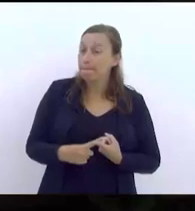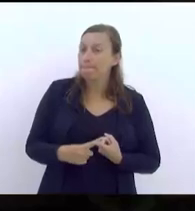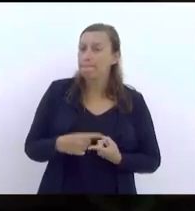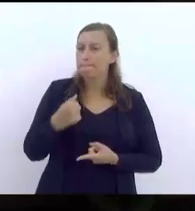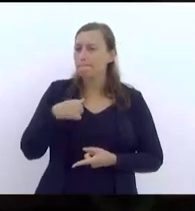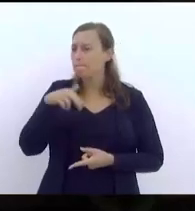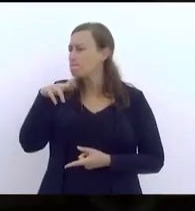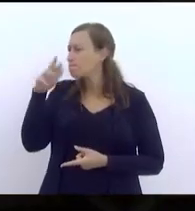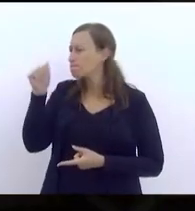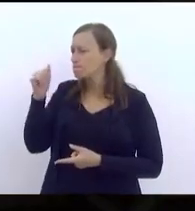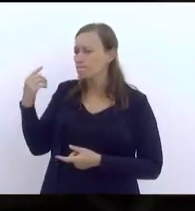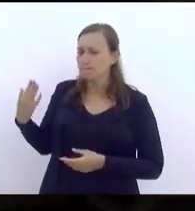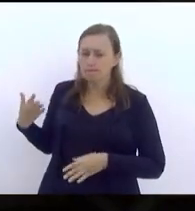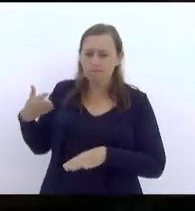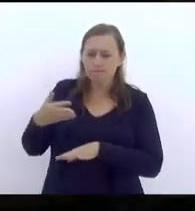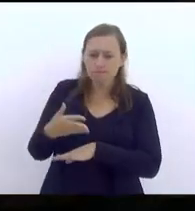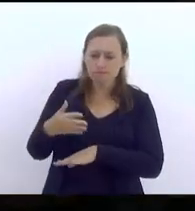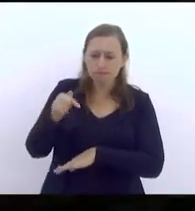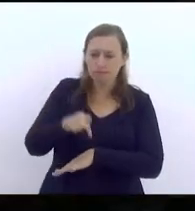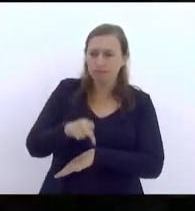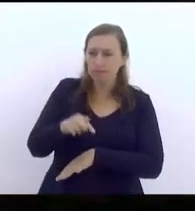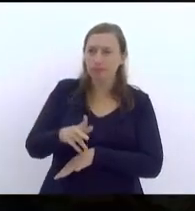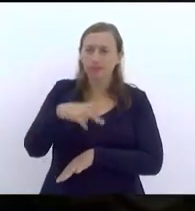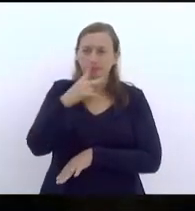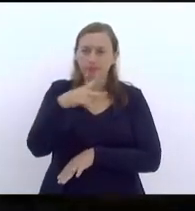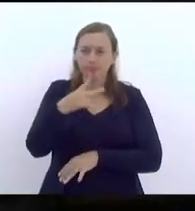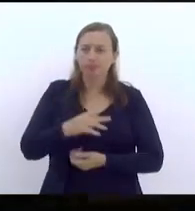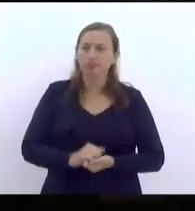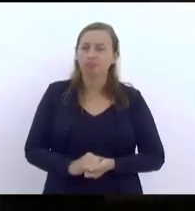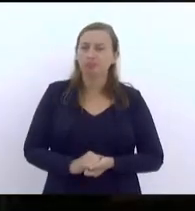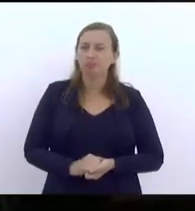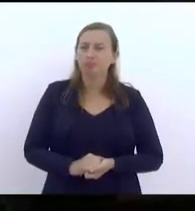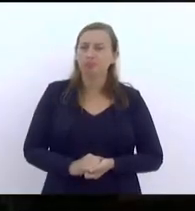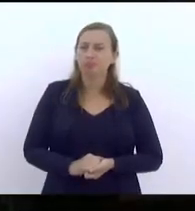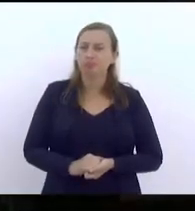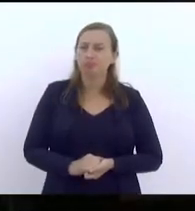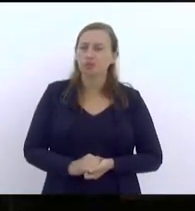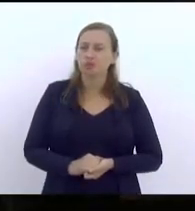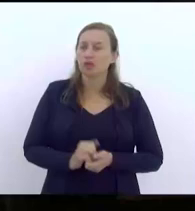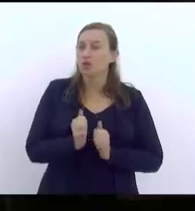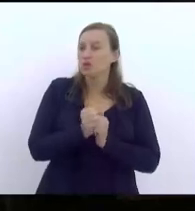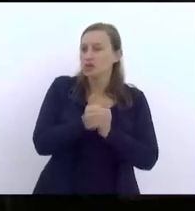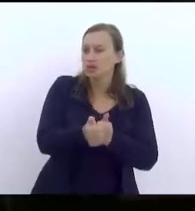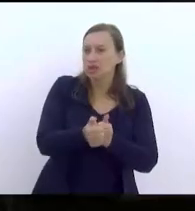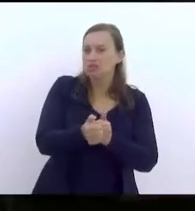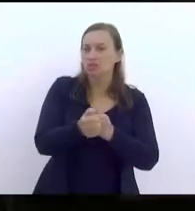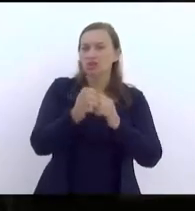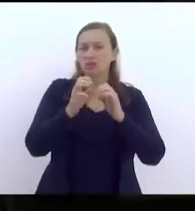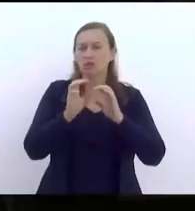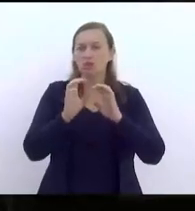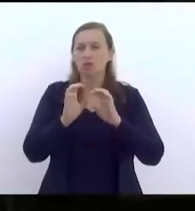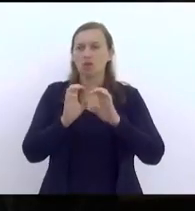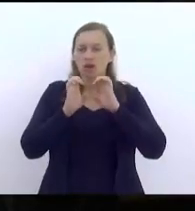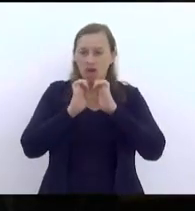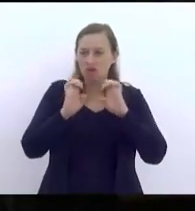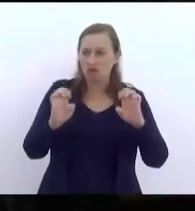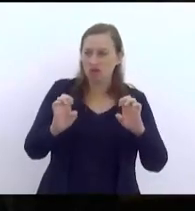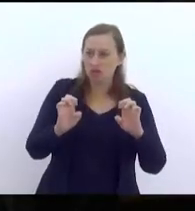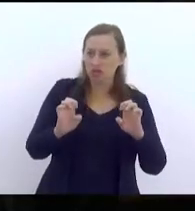jamais chegaria aqui para dizer que o segmento evangélico não tem